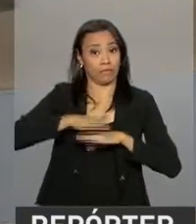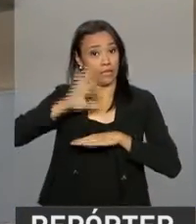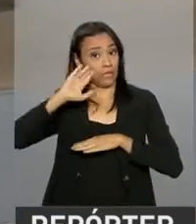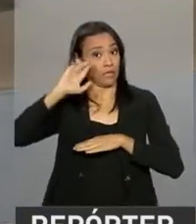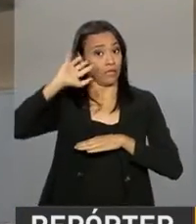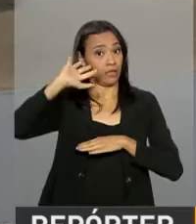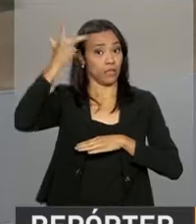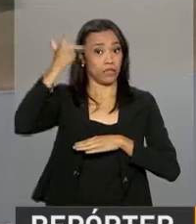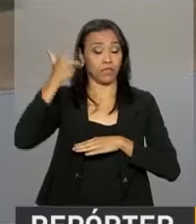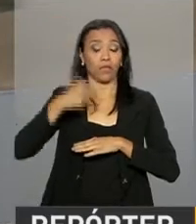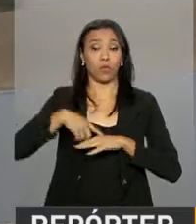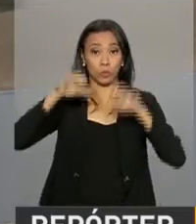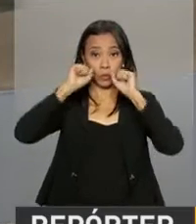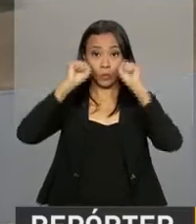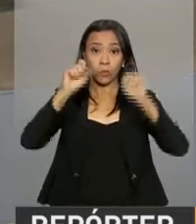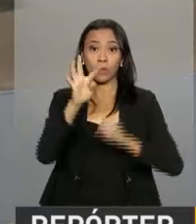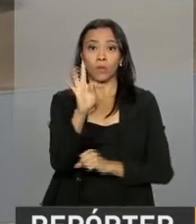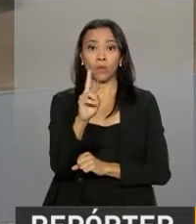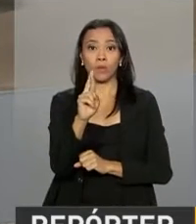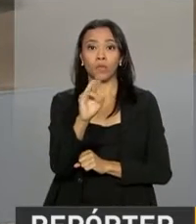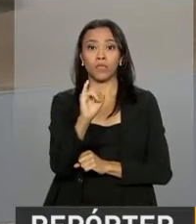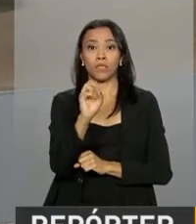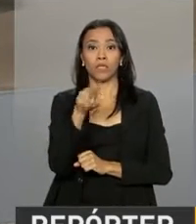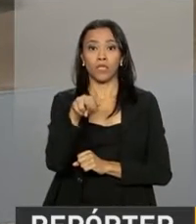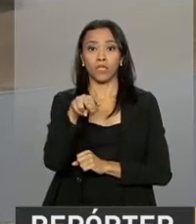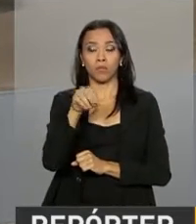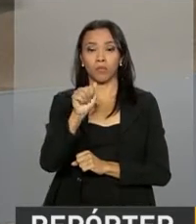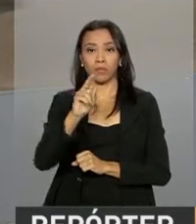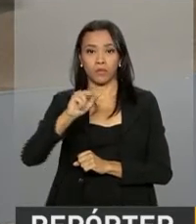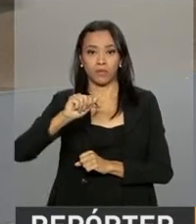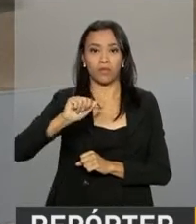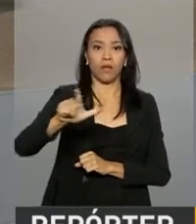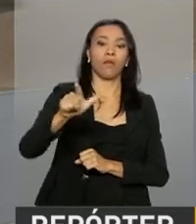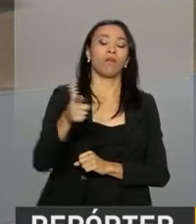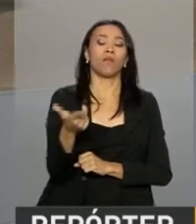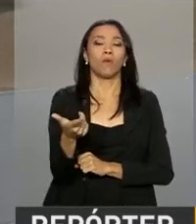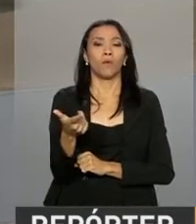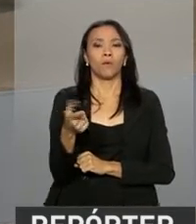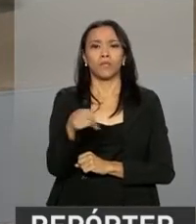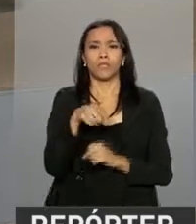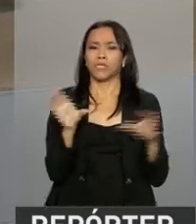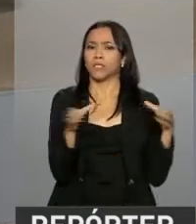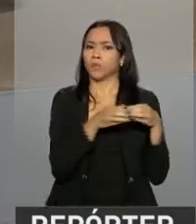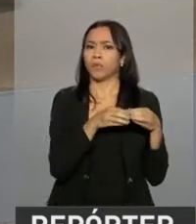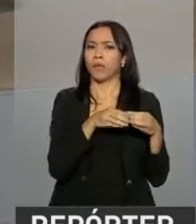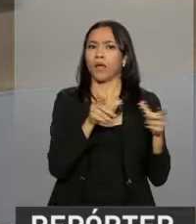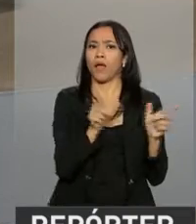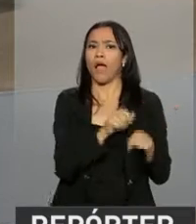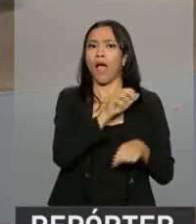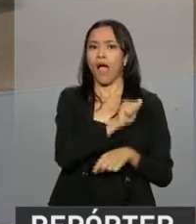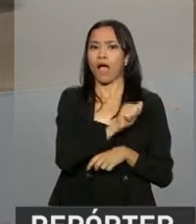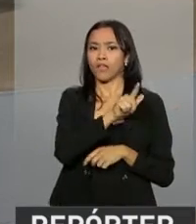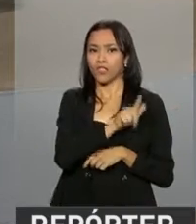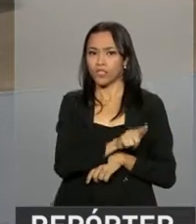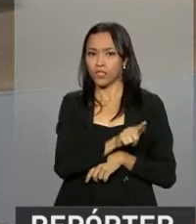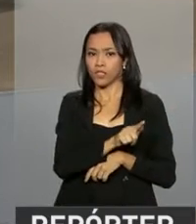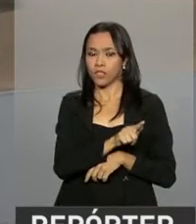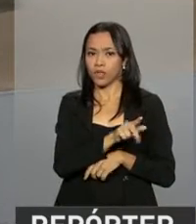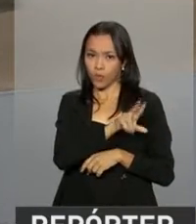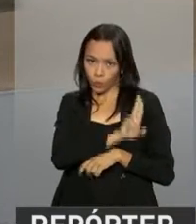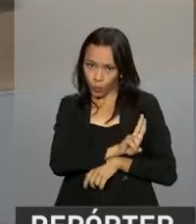Regional Federal da 2ª Região, o tribunal acatou o argumento da AGU que dizia que